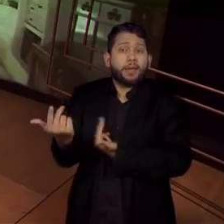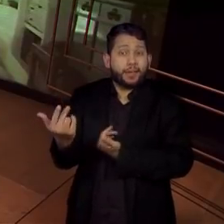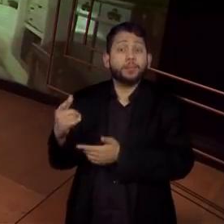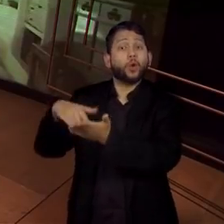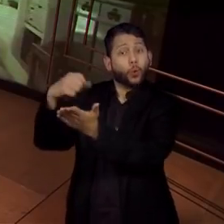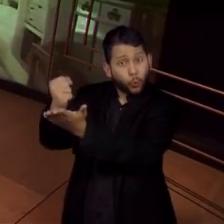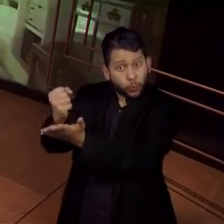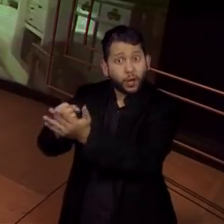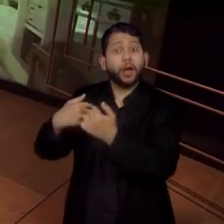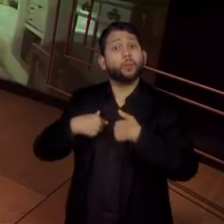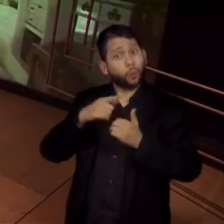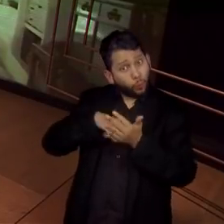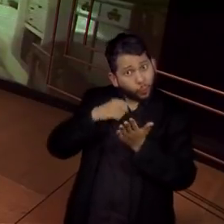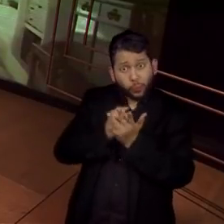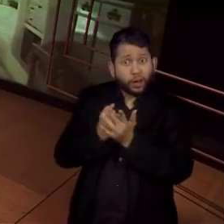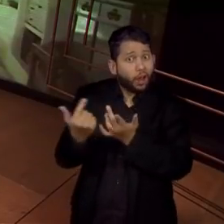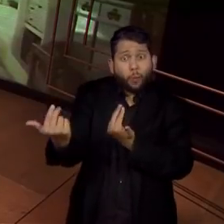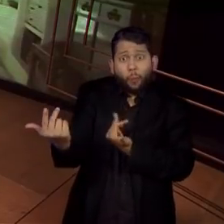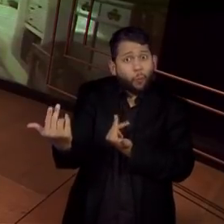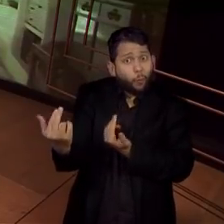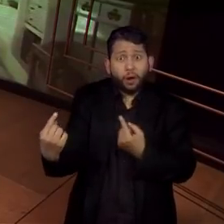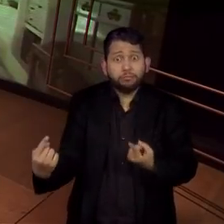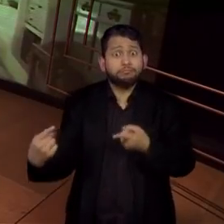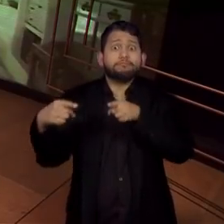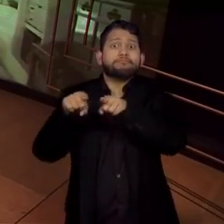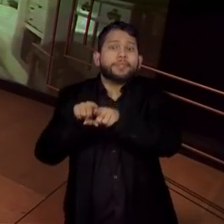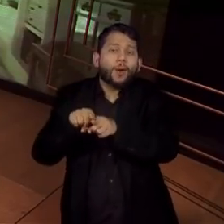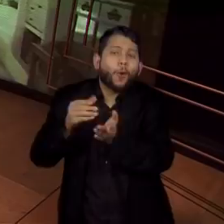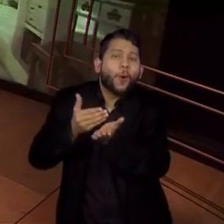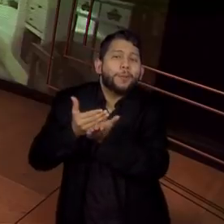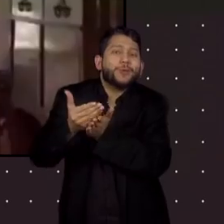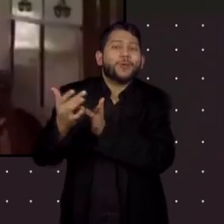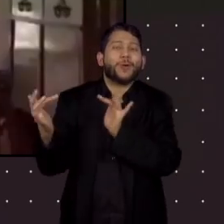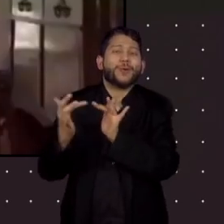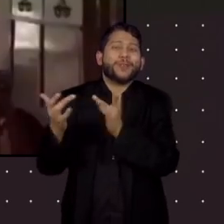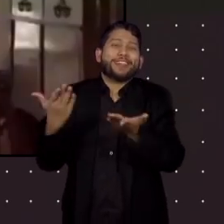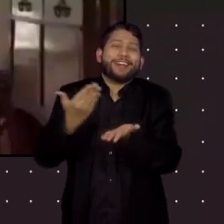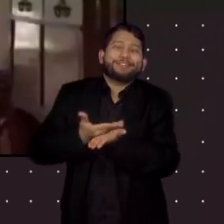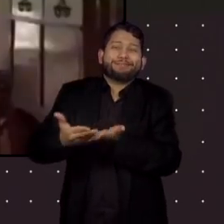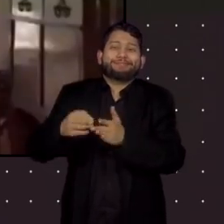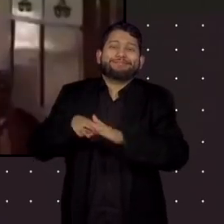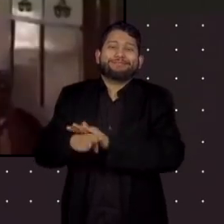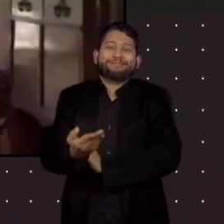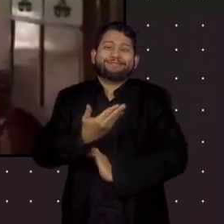também na mesma gravadora. E aí começou nossa relação de amizade.